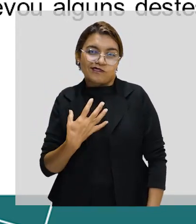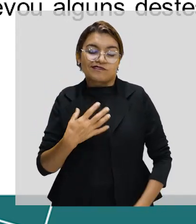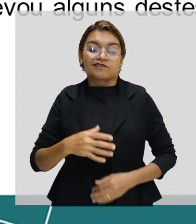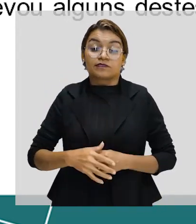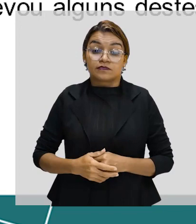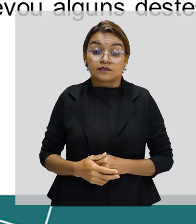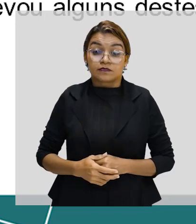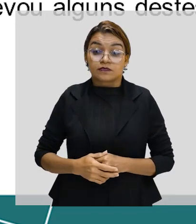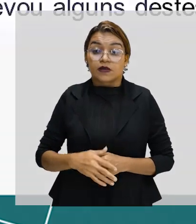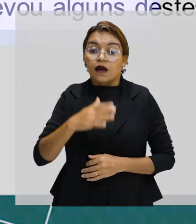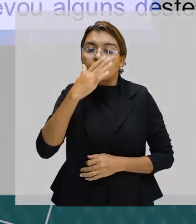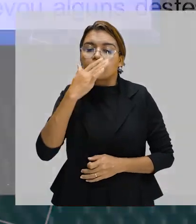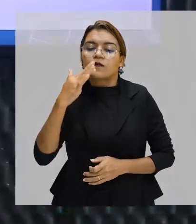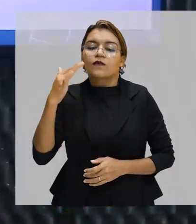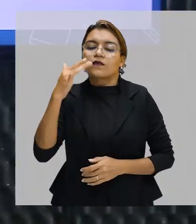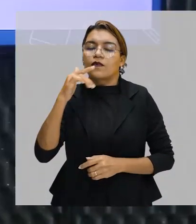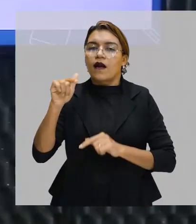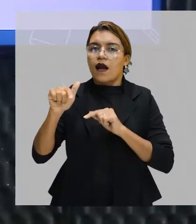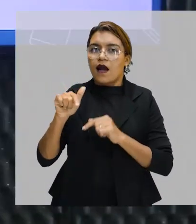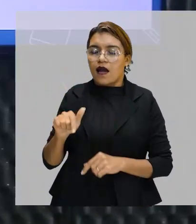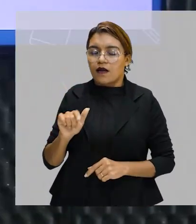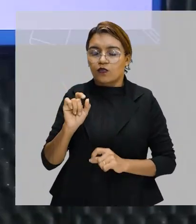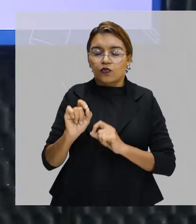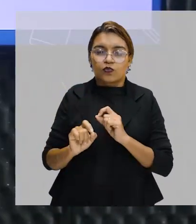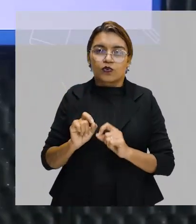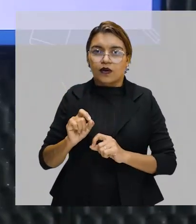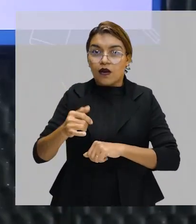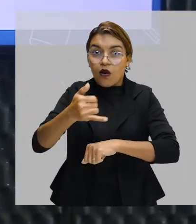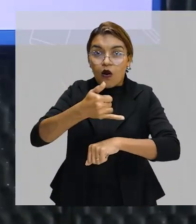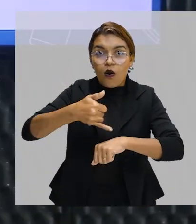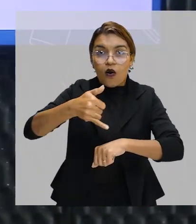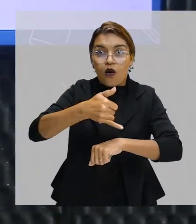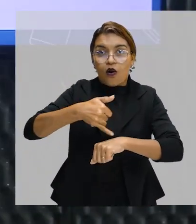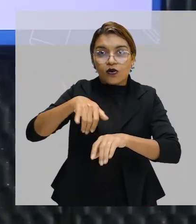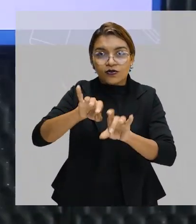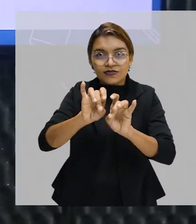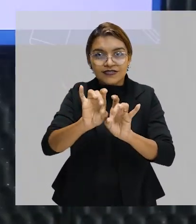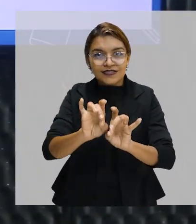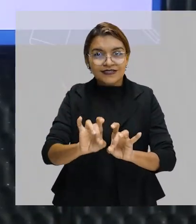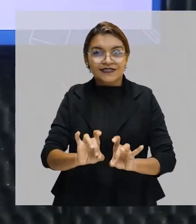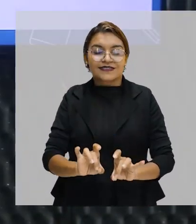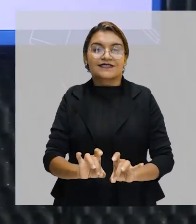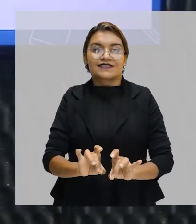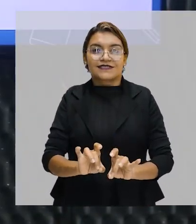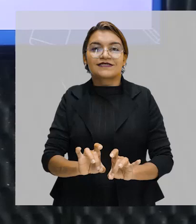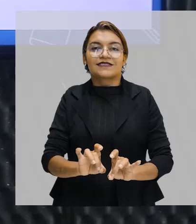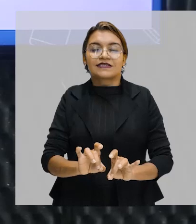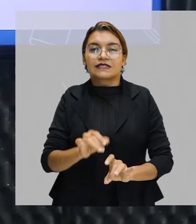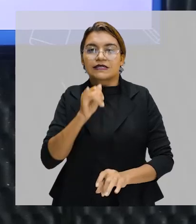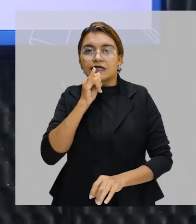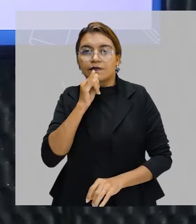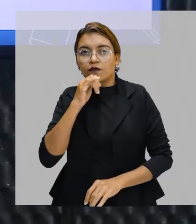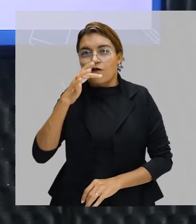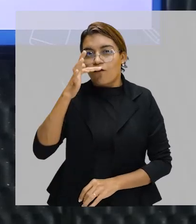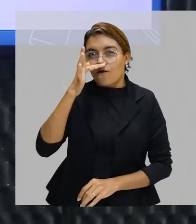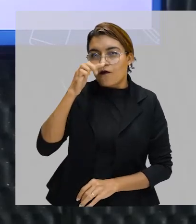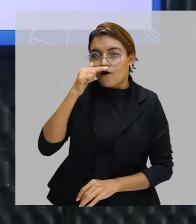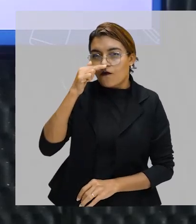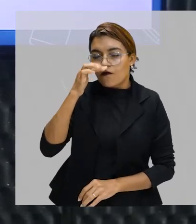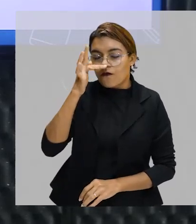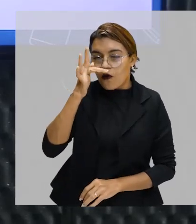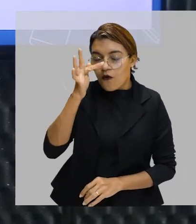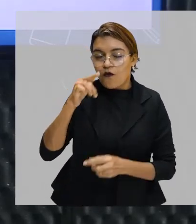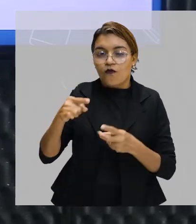tais fragrâncias eram provenientes principalmente de óleos essenciais extraídos de flores,